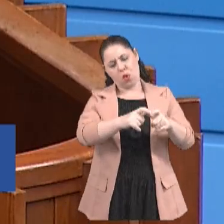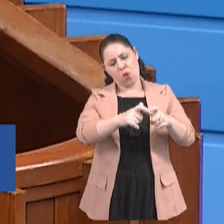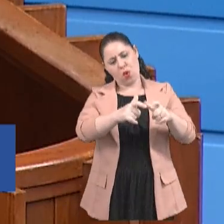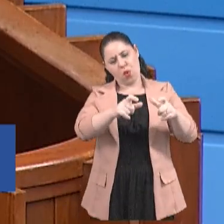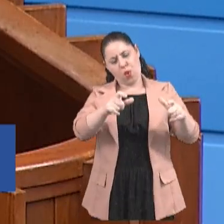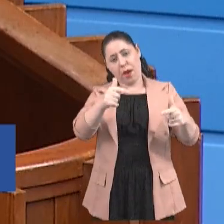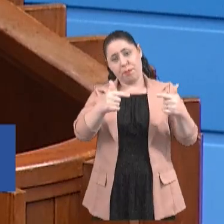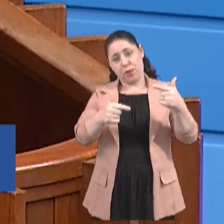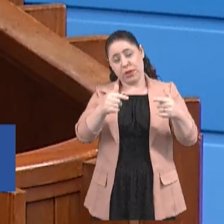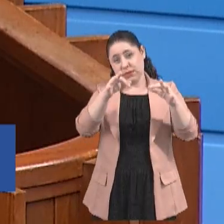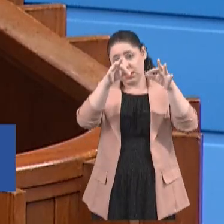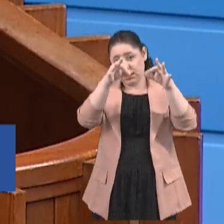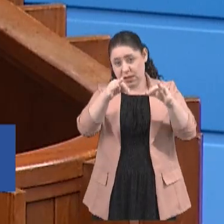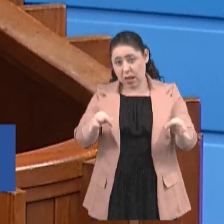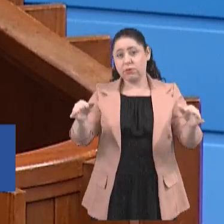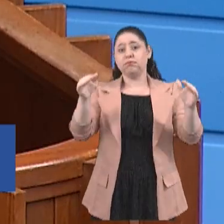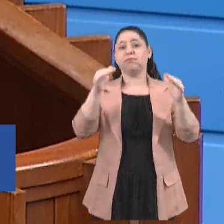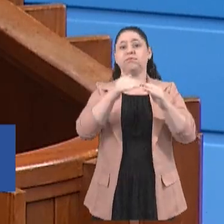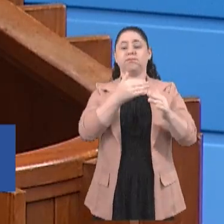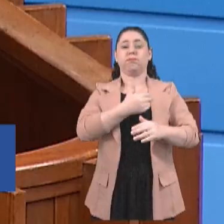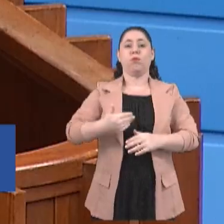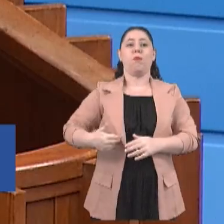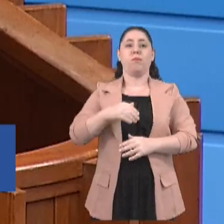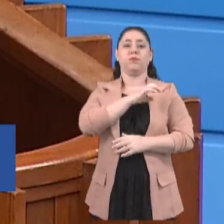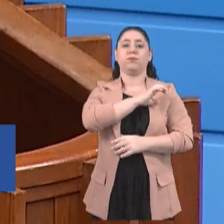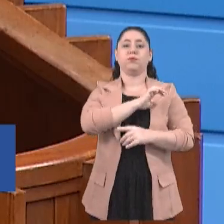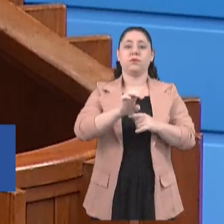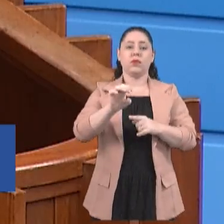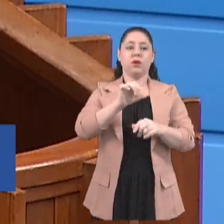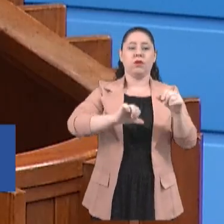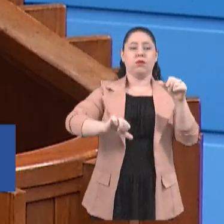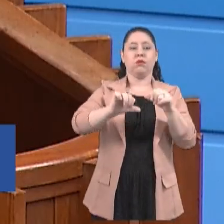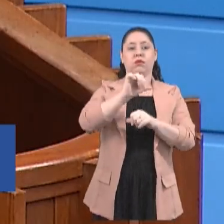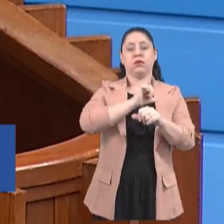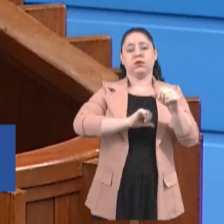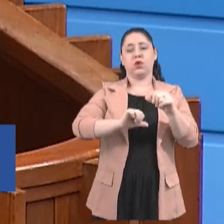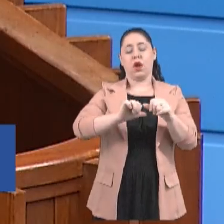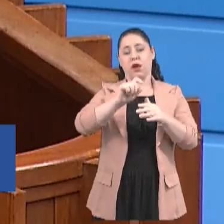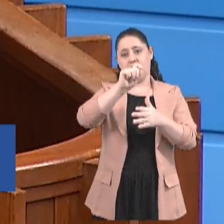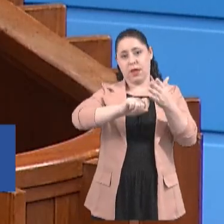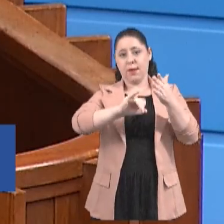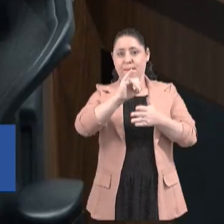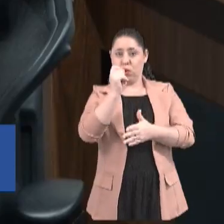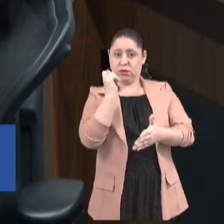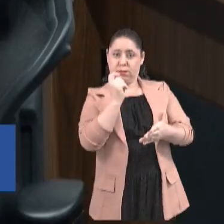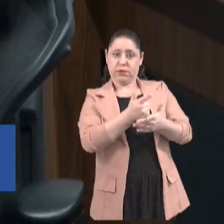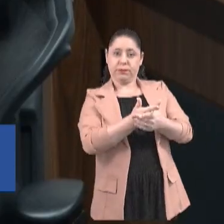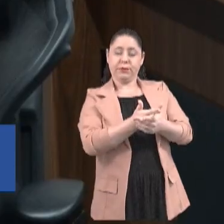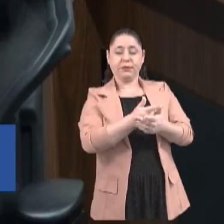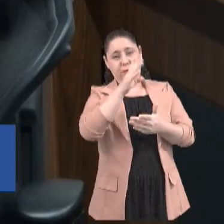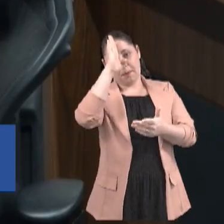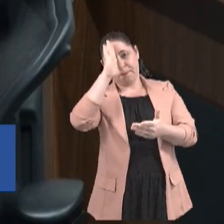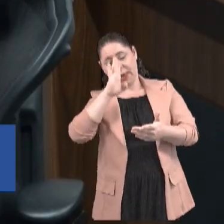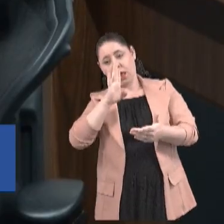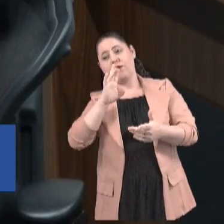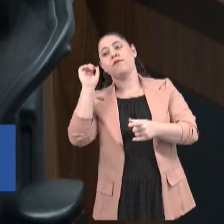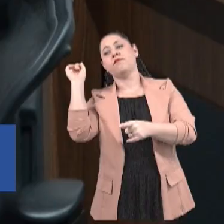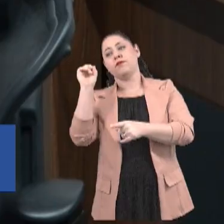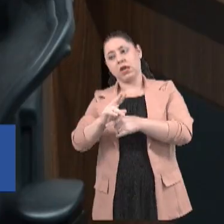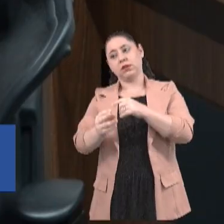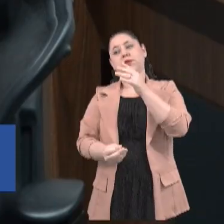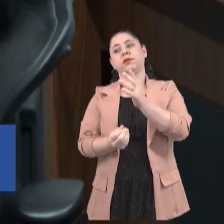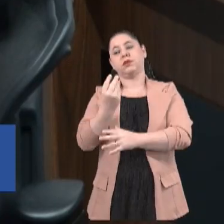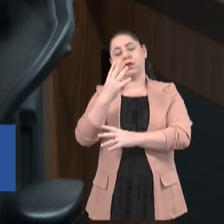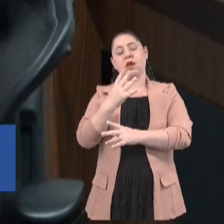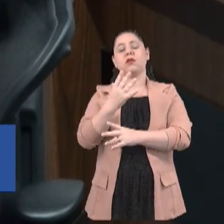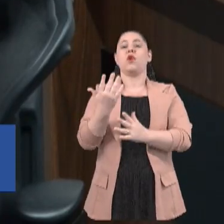da política acertada do governo do Estado em trocar imposto por emprego. E isso